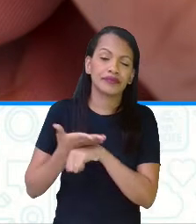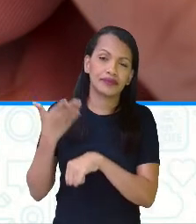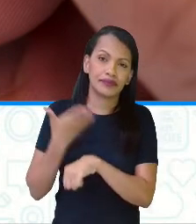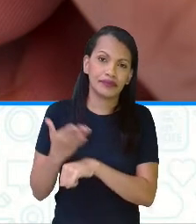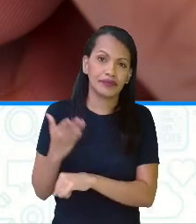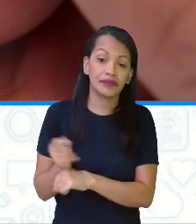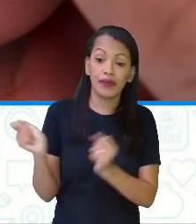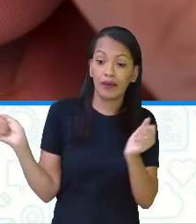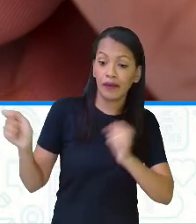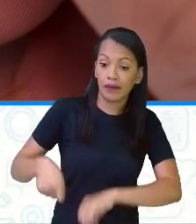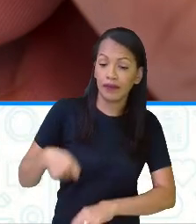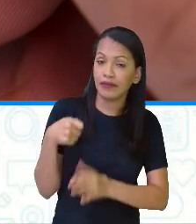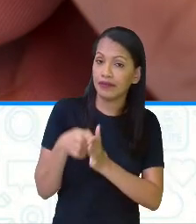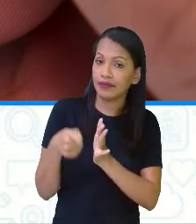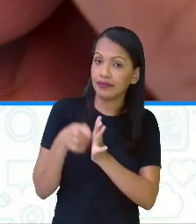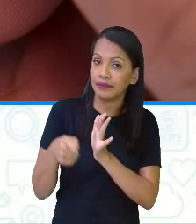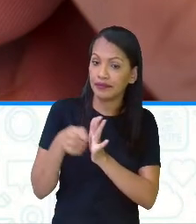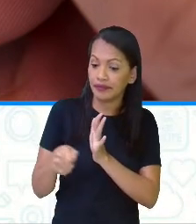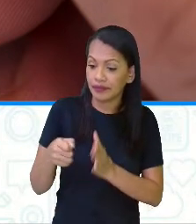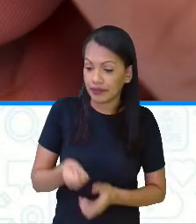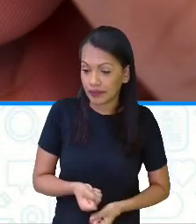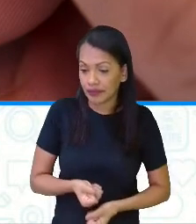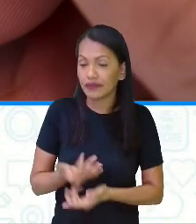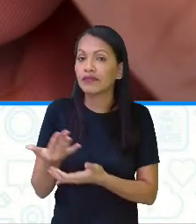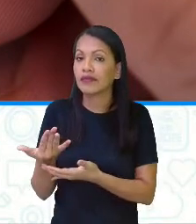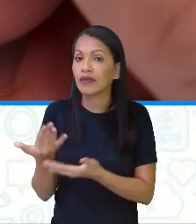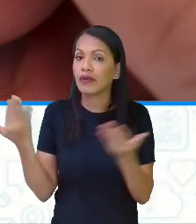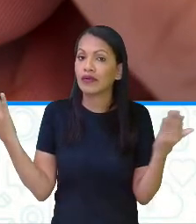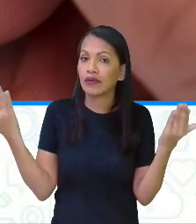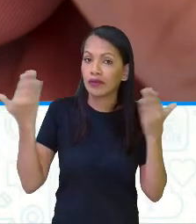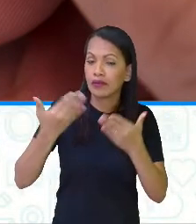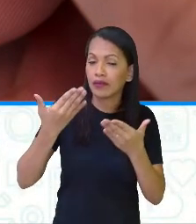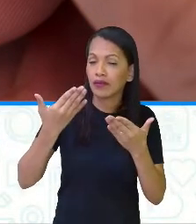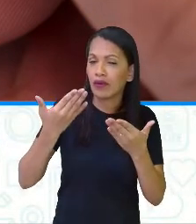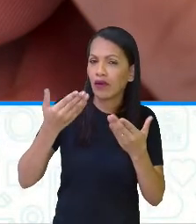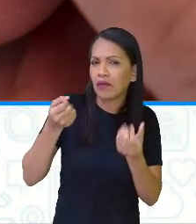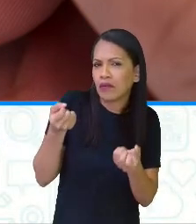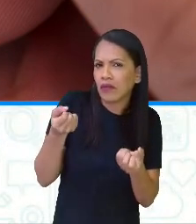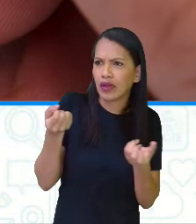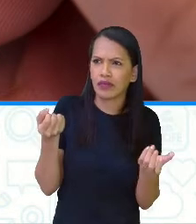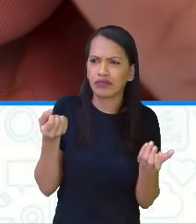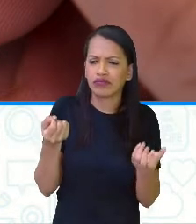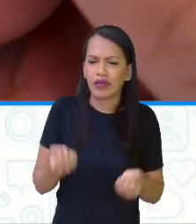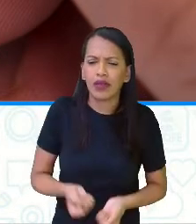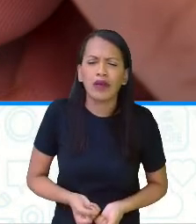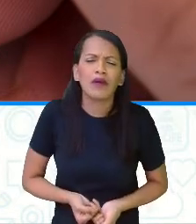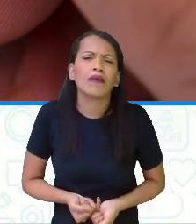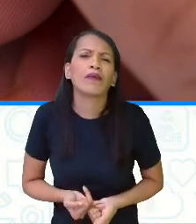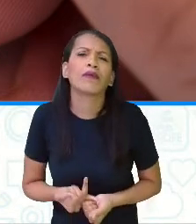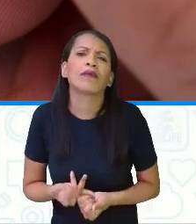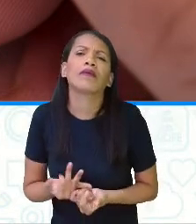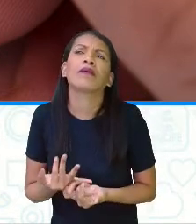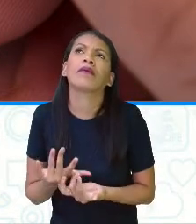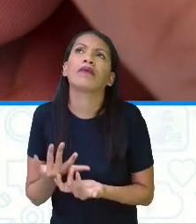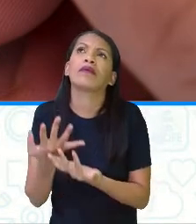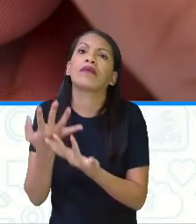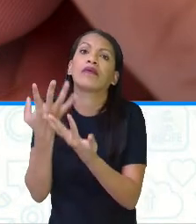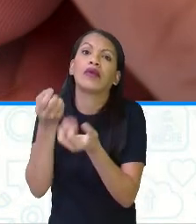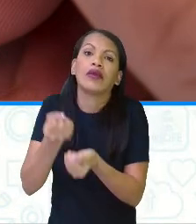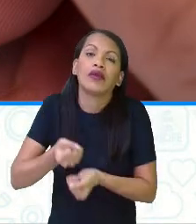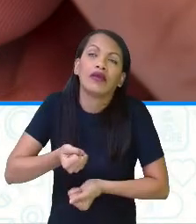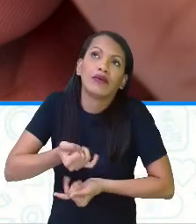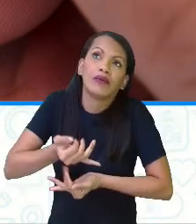e podem ser escritos em forma de poesia ou de prosa. A pessoa pode estar lá, ó, declamando uma história de uma forma